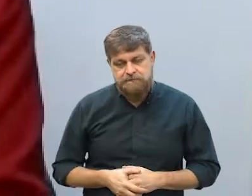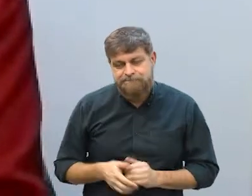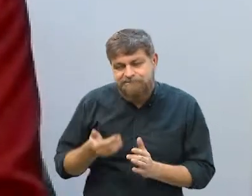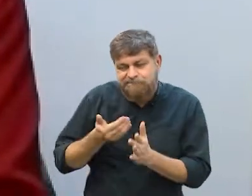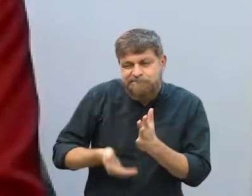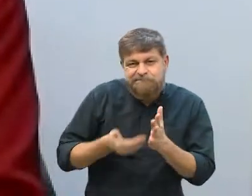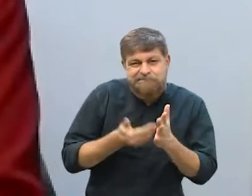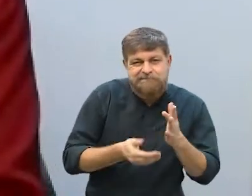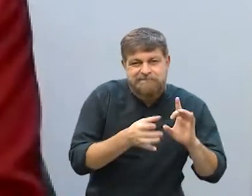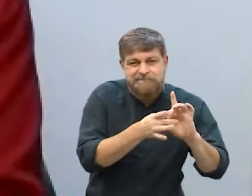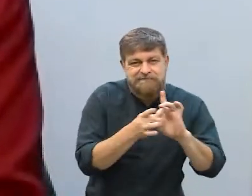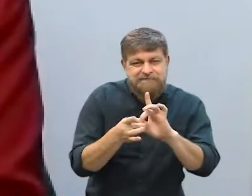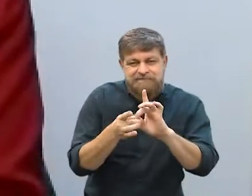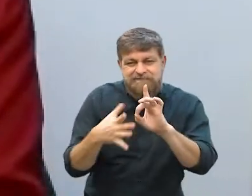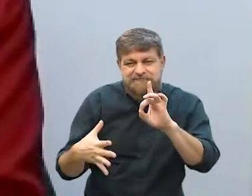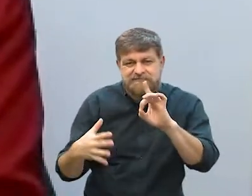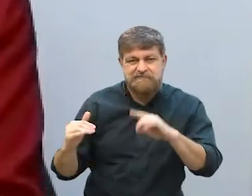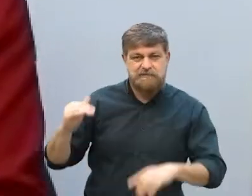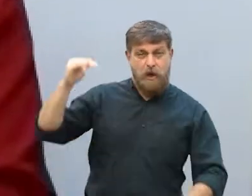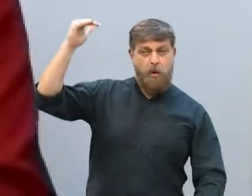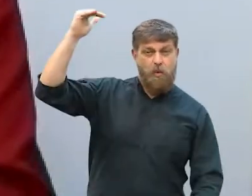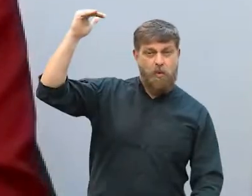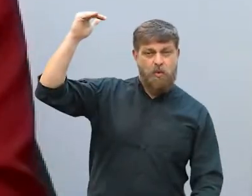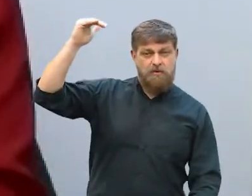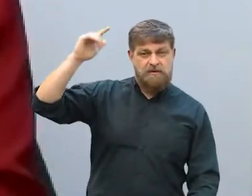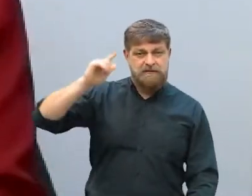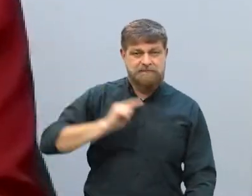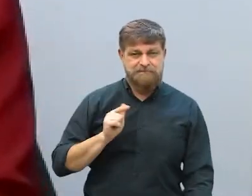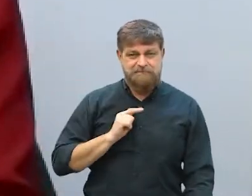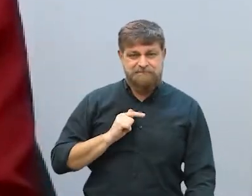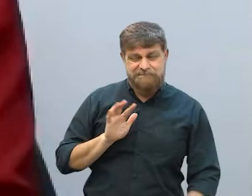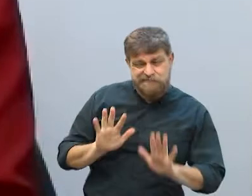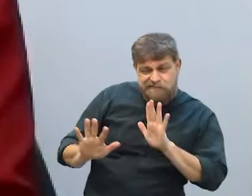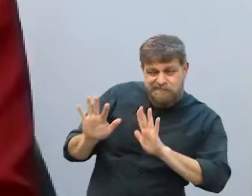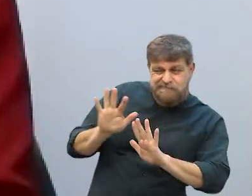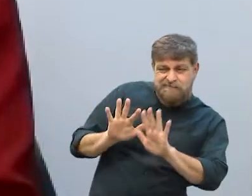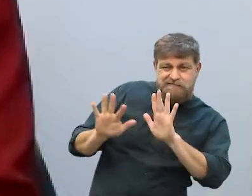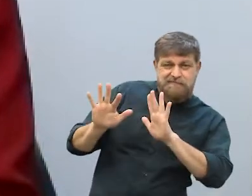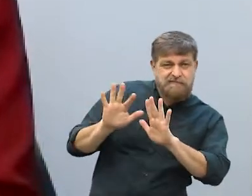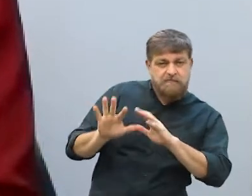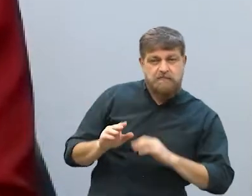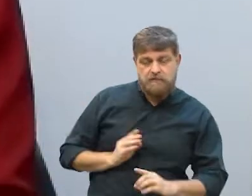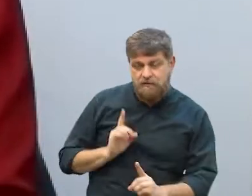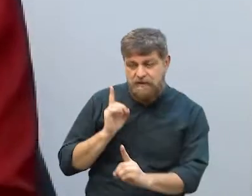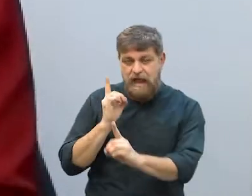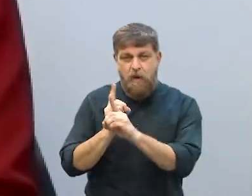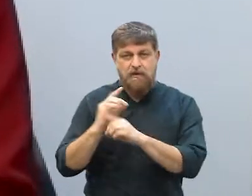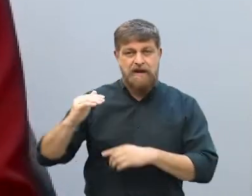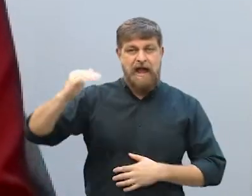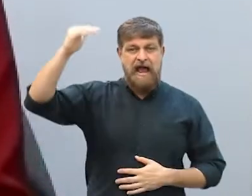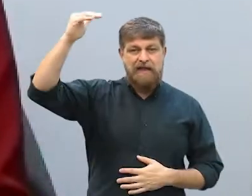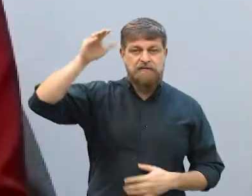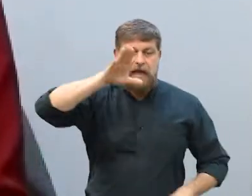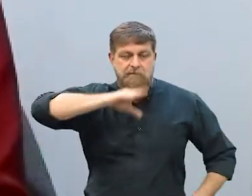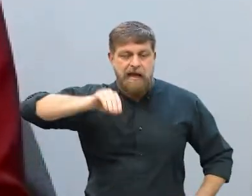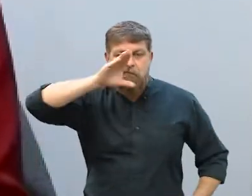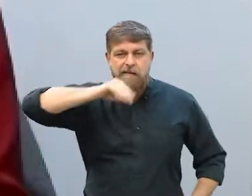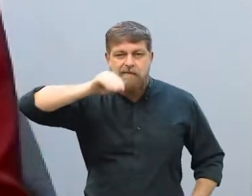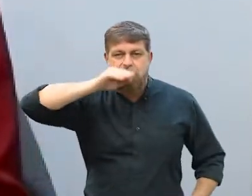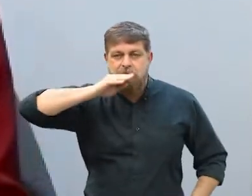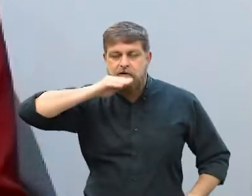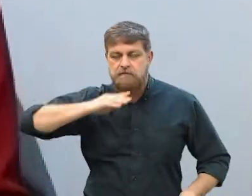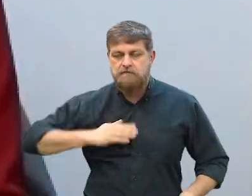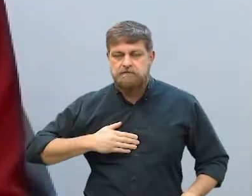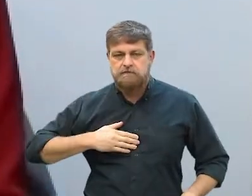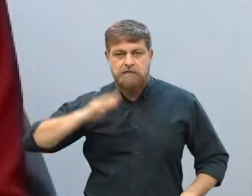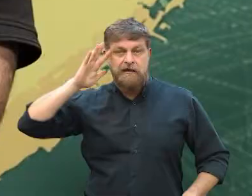pedem uma coerência do adulto. Então, eles ficam muito reticentes quando eles encontram adultos que falam uma coisa